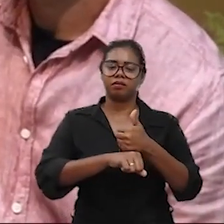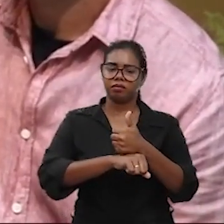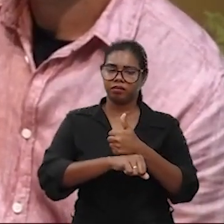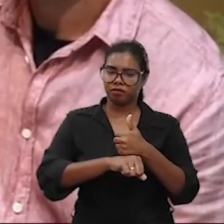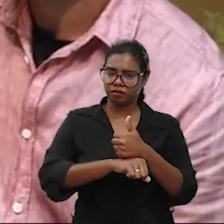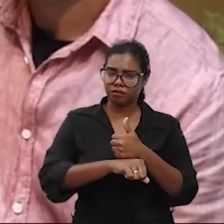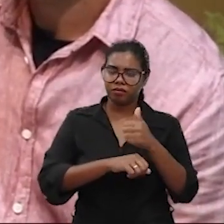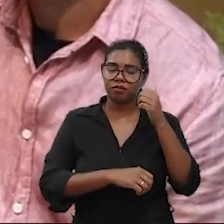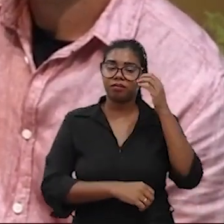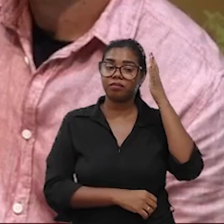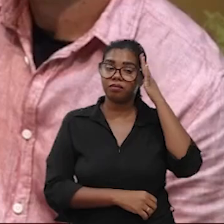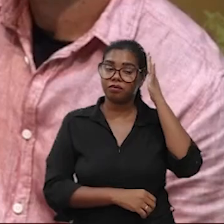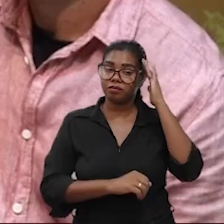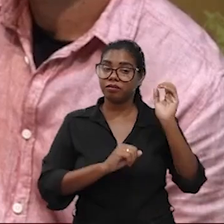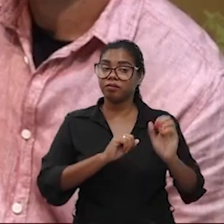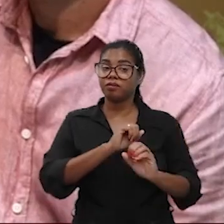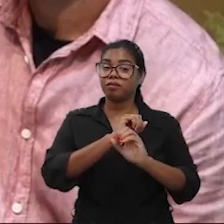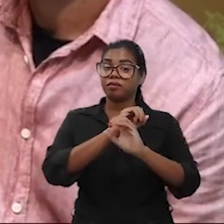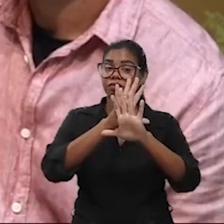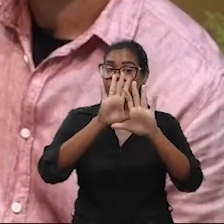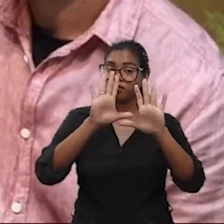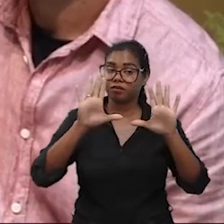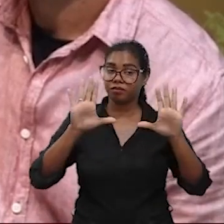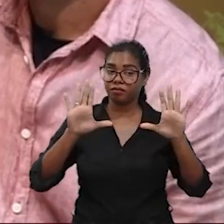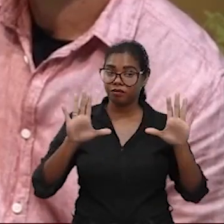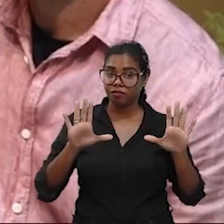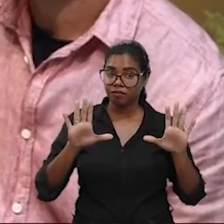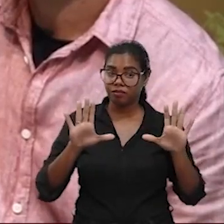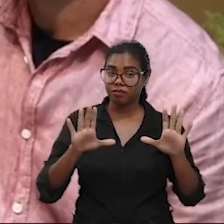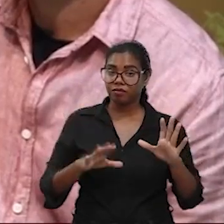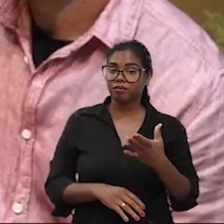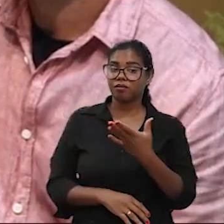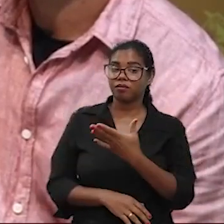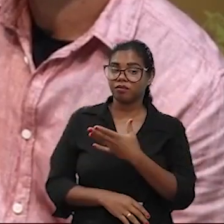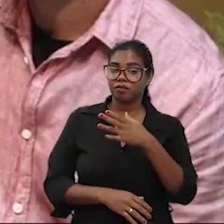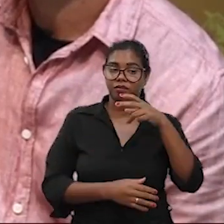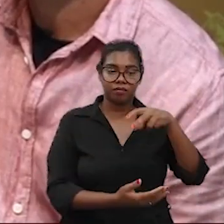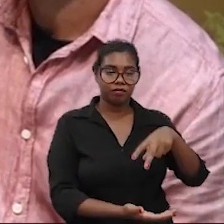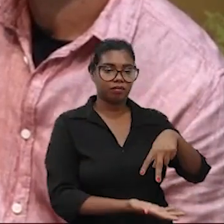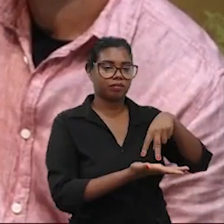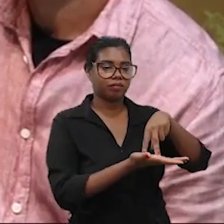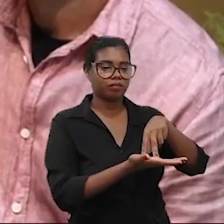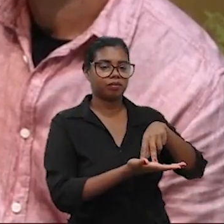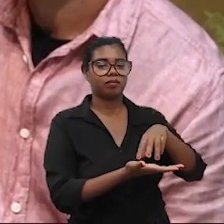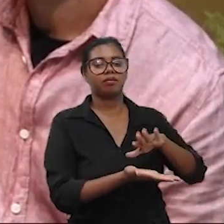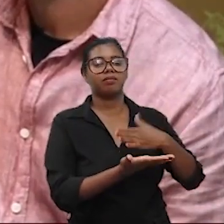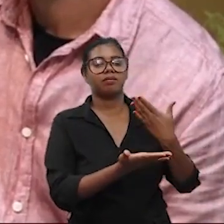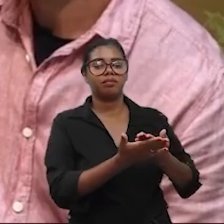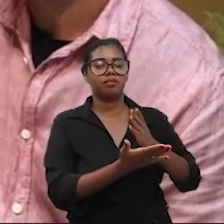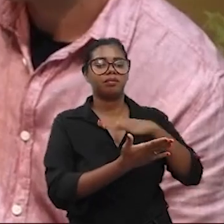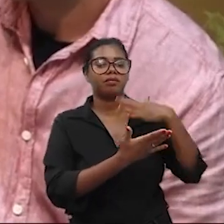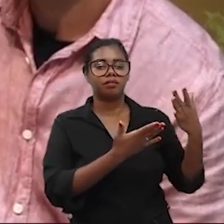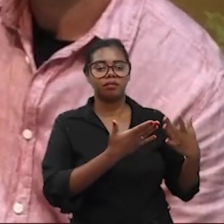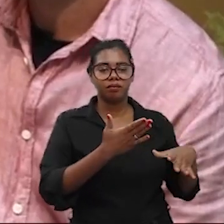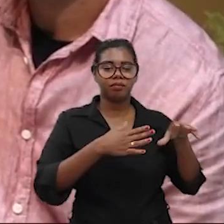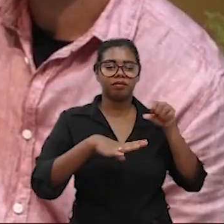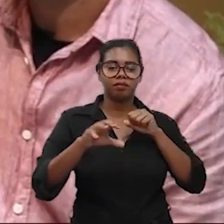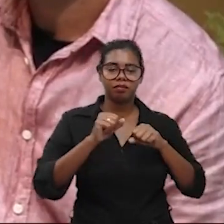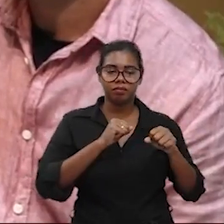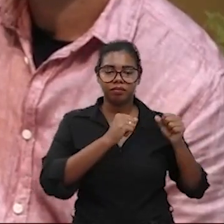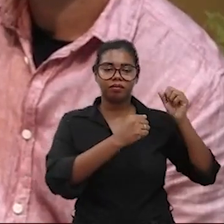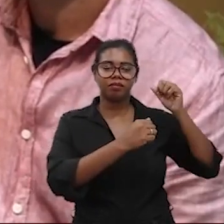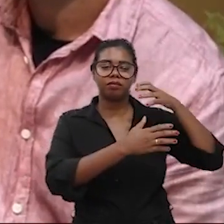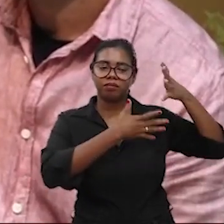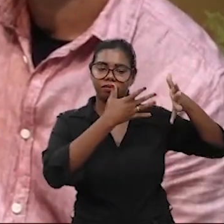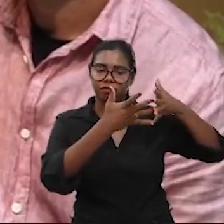entendendo que aquele lugar que eu estou fazendo naquele momento ou em qualquer outro, né, em que eu vou atuar como intérprete de